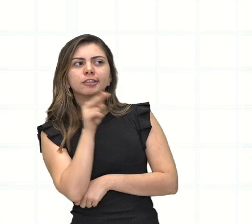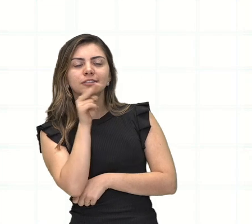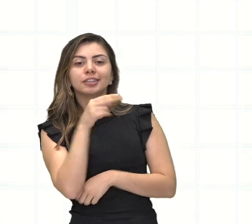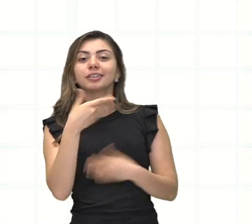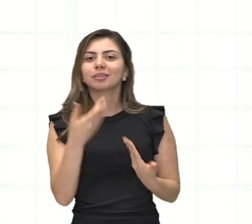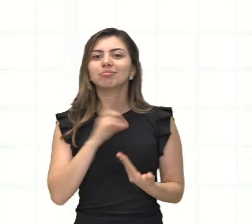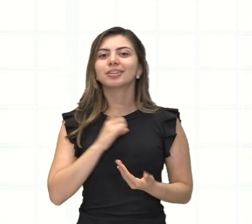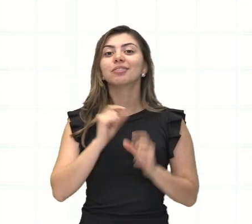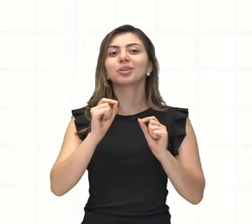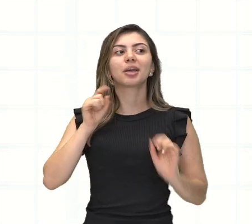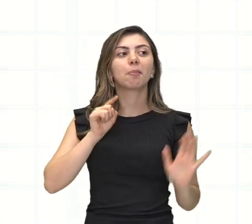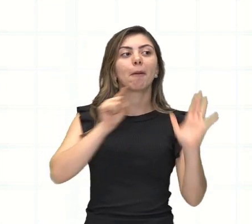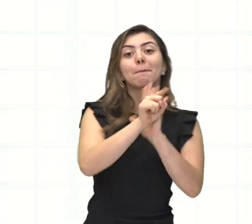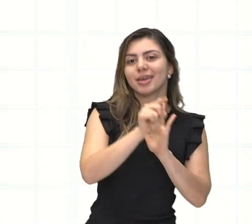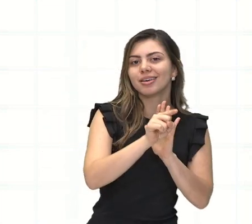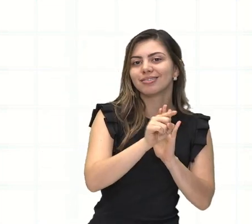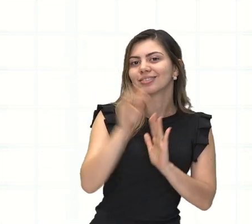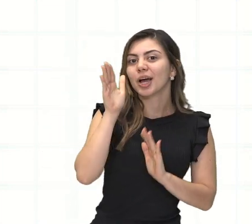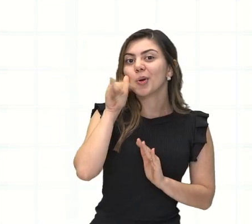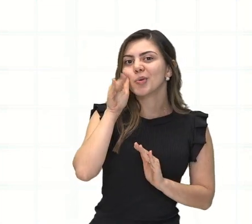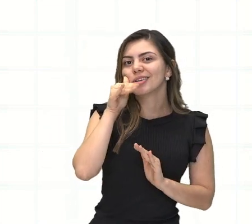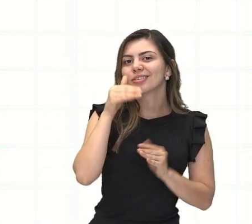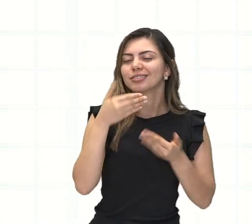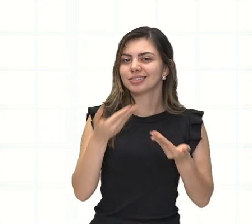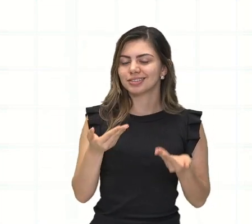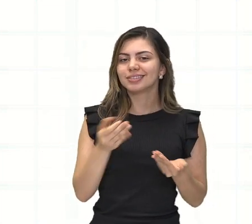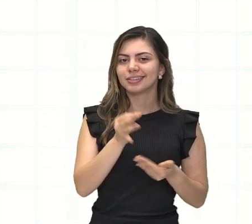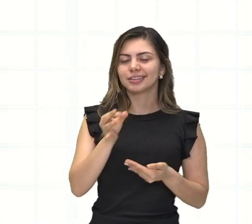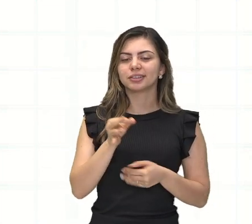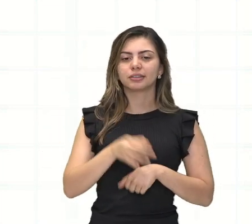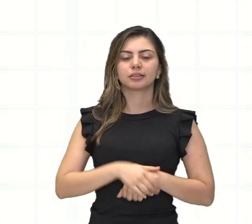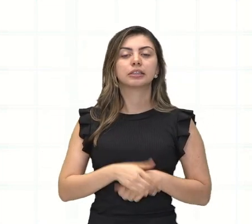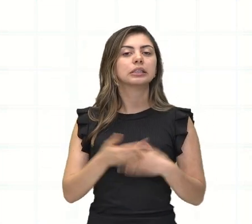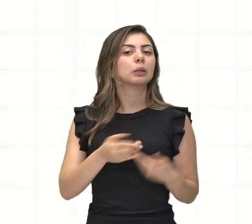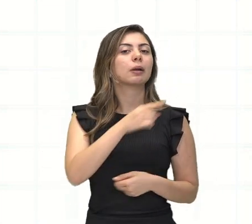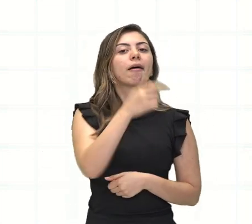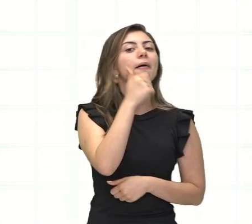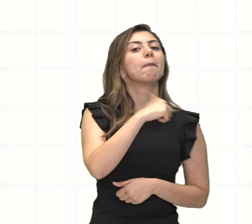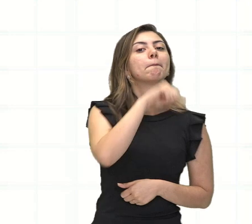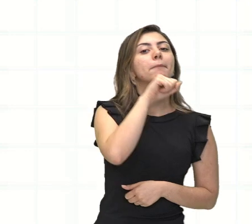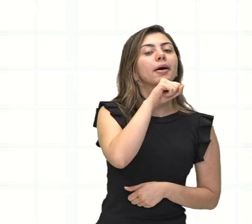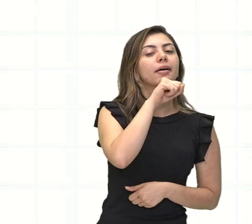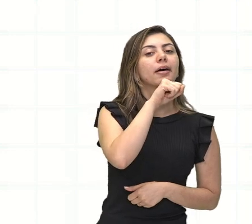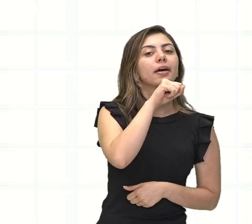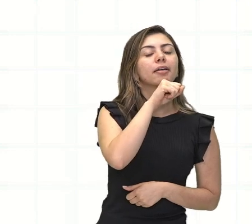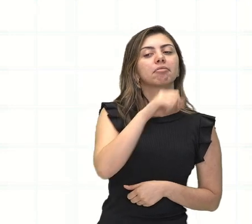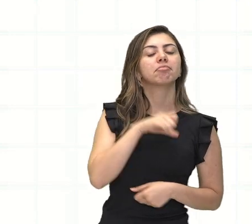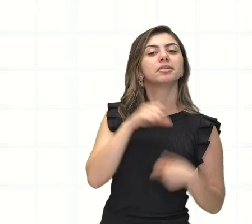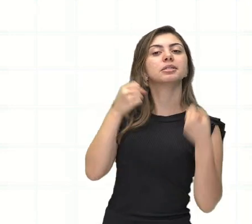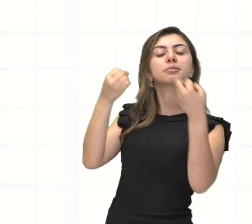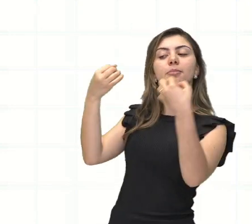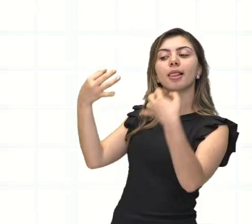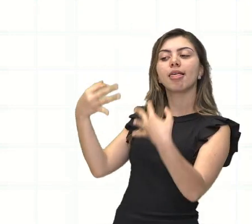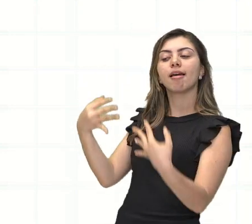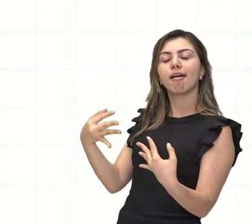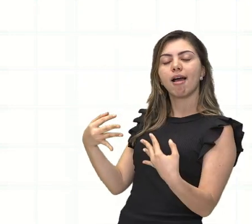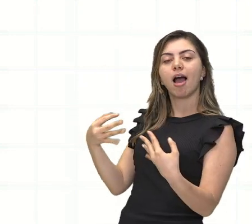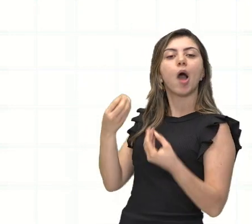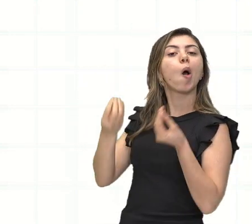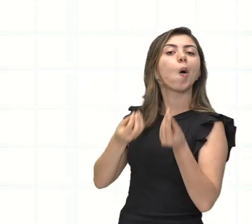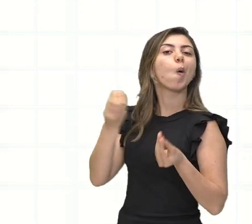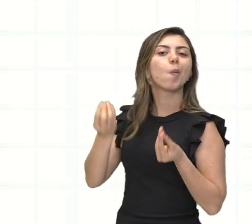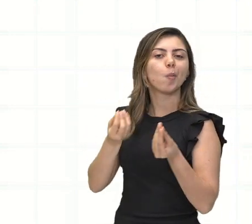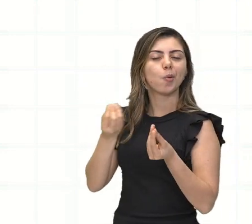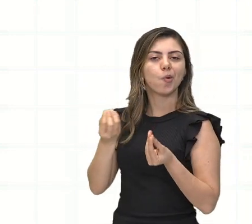isso. Ela ficou curiosa, né? E a mãe, para dar uma explicação,